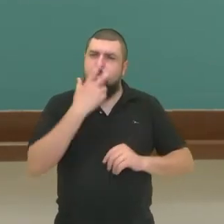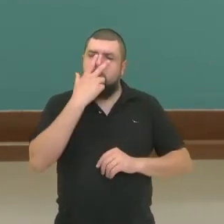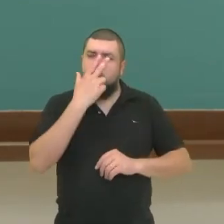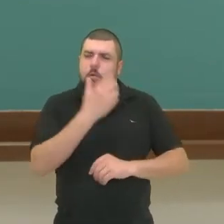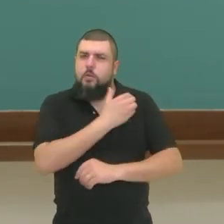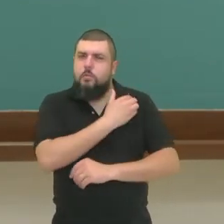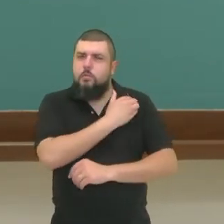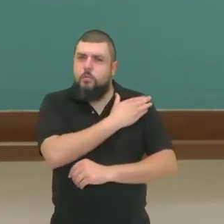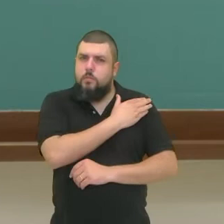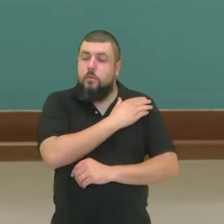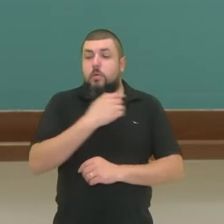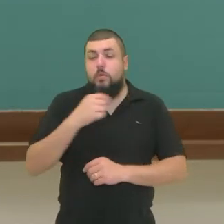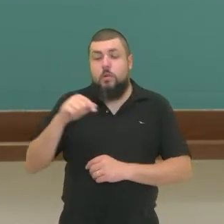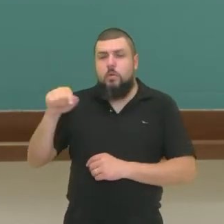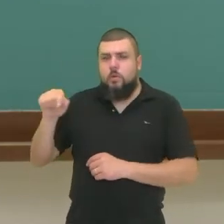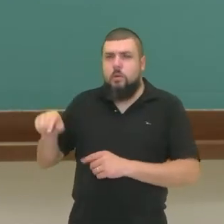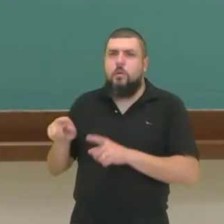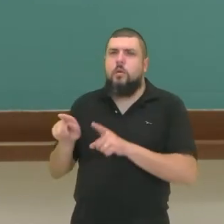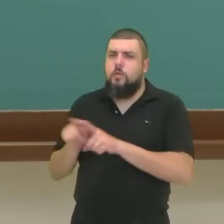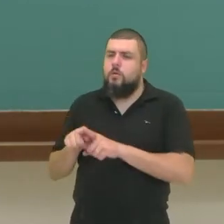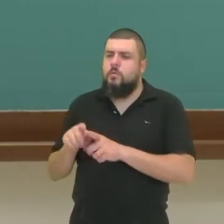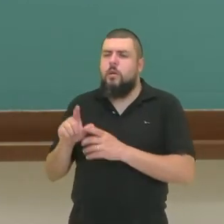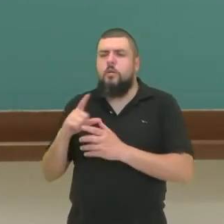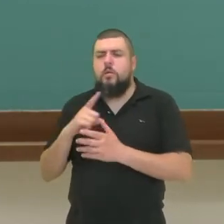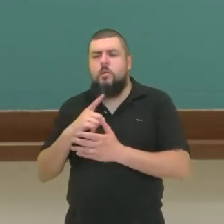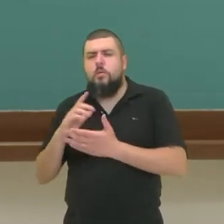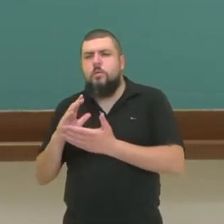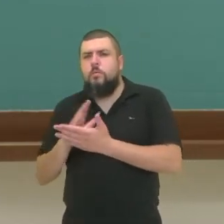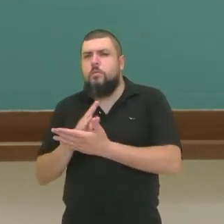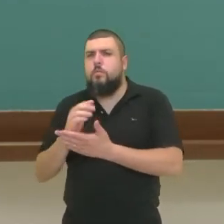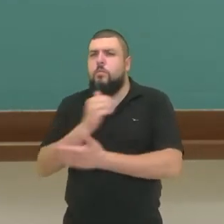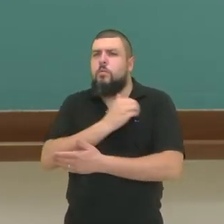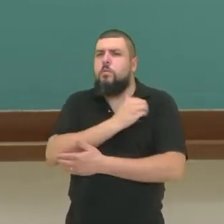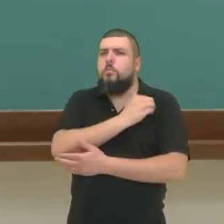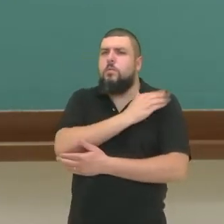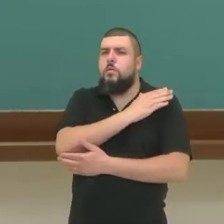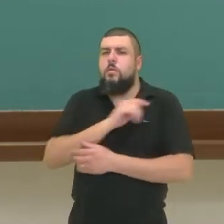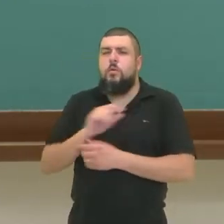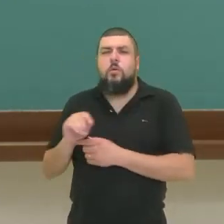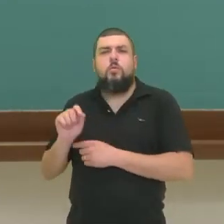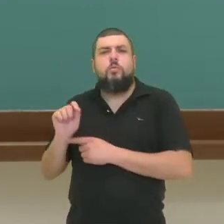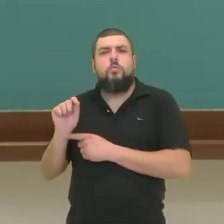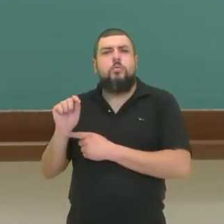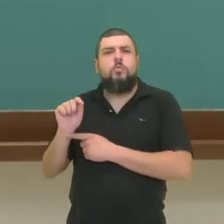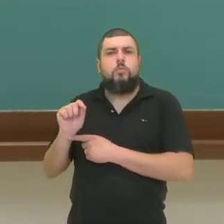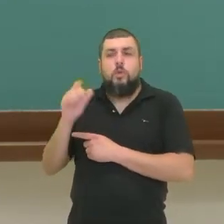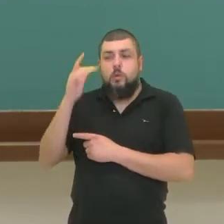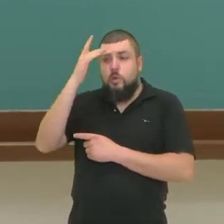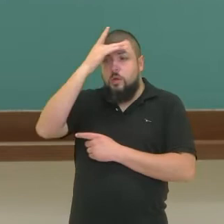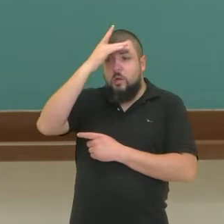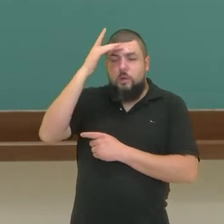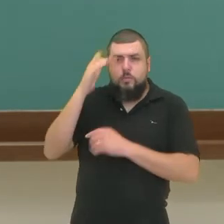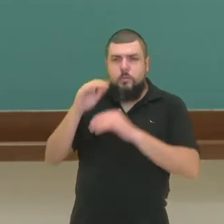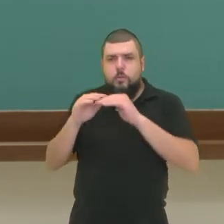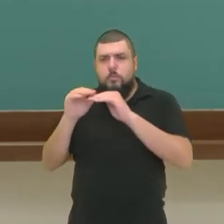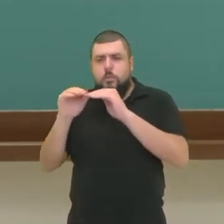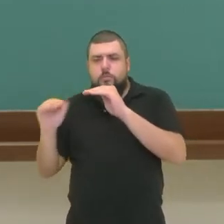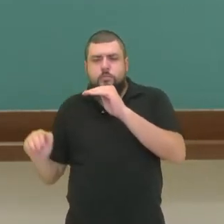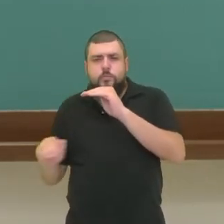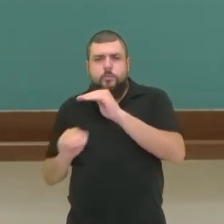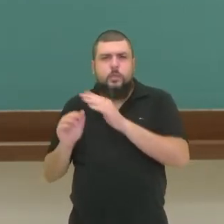Índia existe uma espécie de racismo também em relação às pessoas de castas